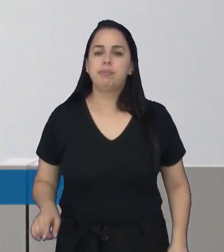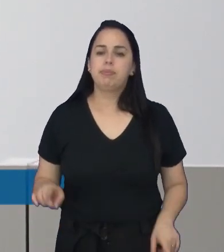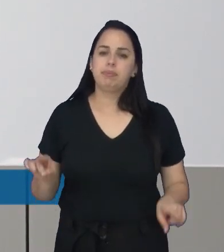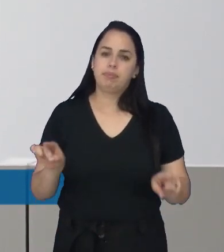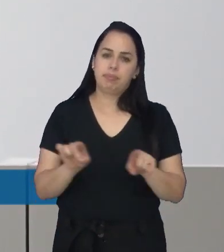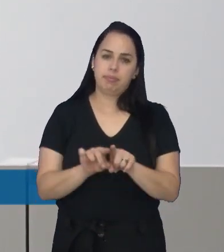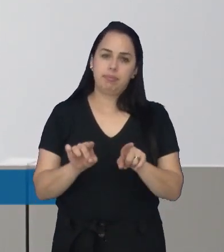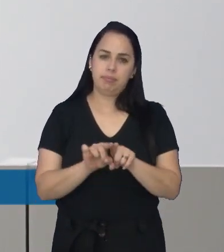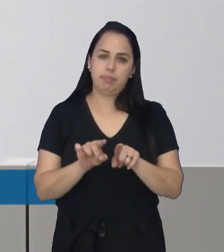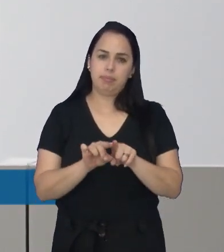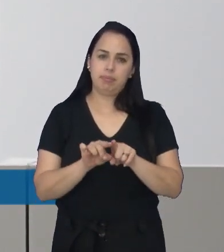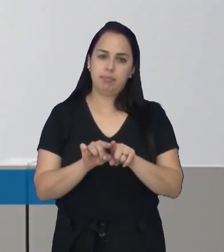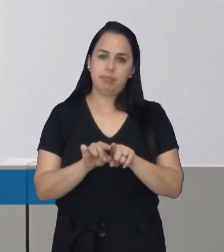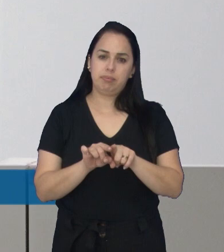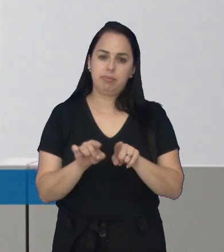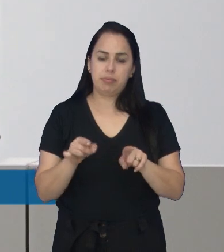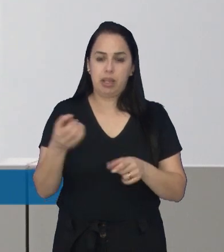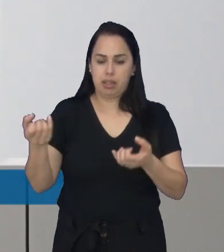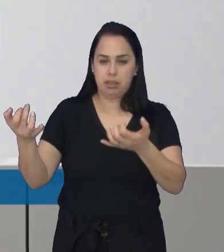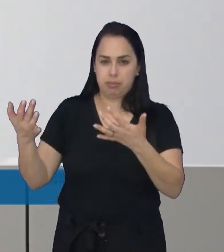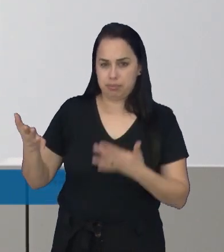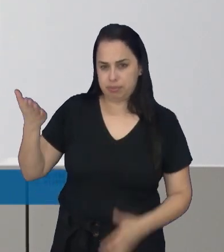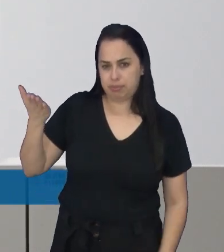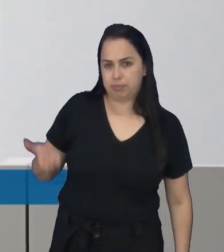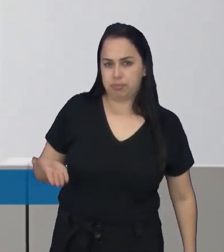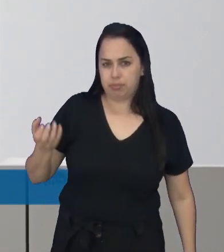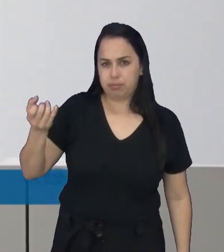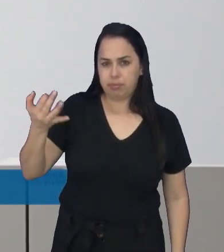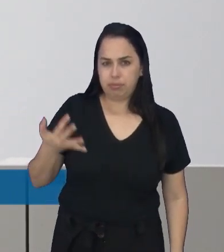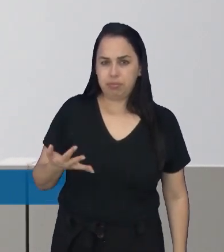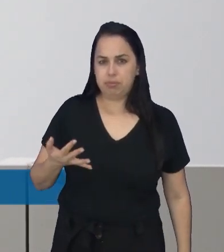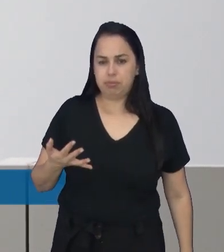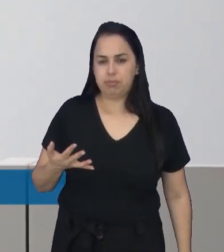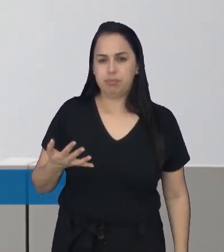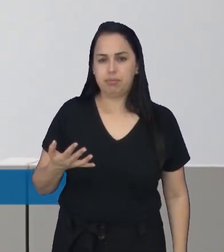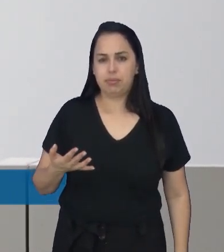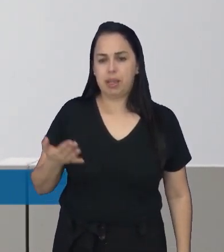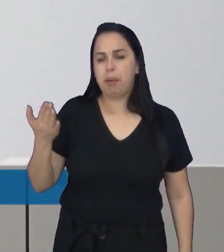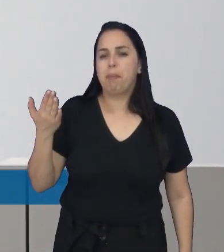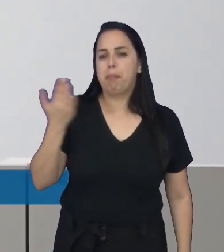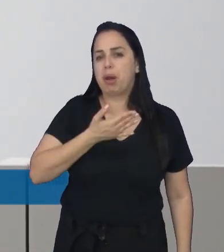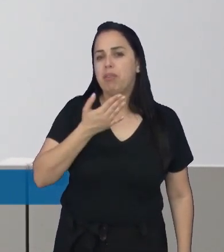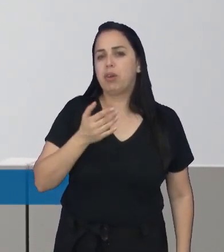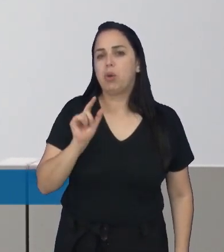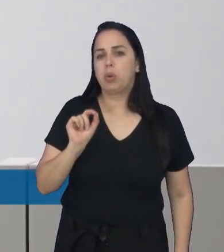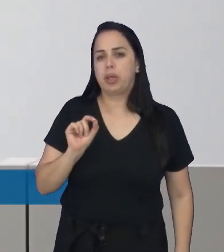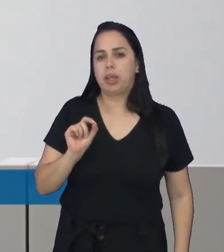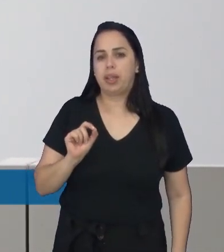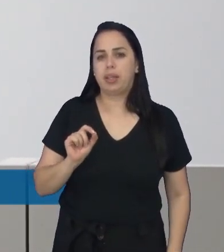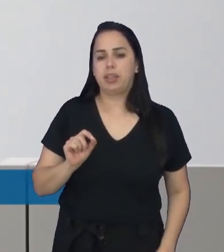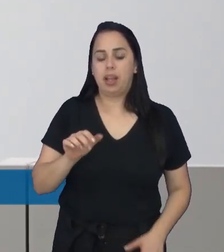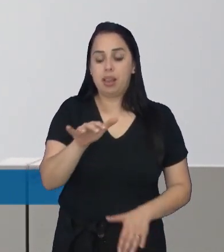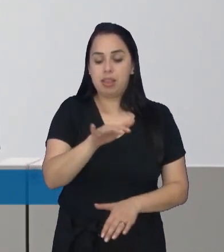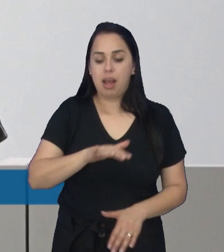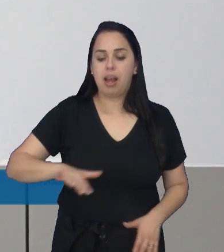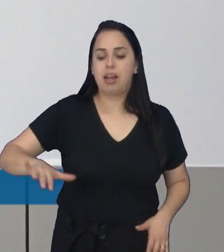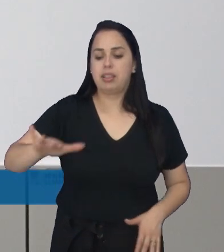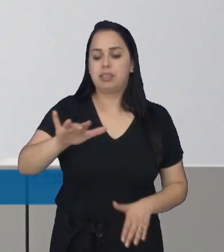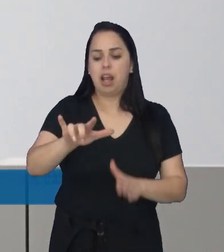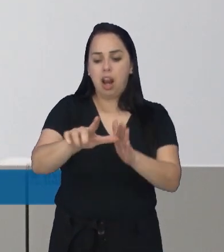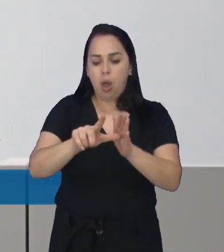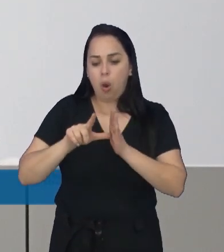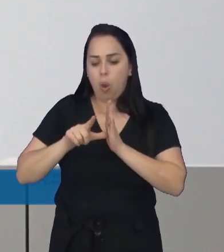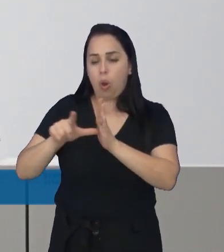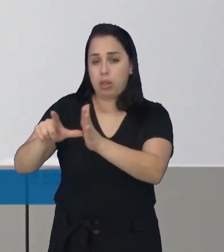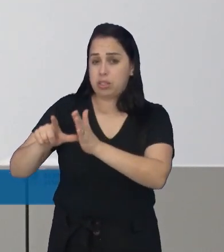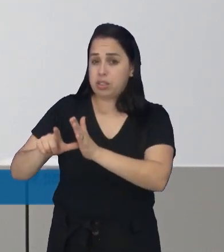redução da dimensão mínima do como o Oswaldo acabou de falar atestada né para comércio dentro da centralidade são todas